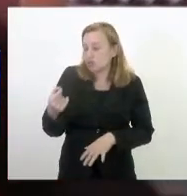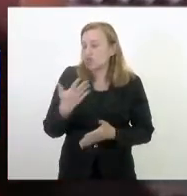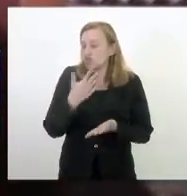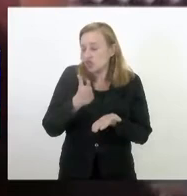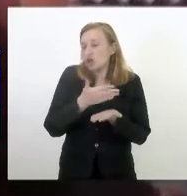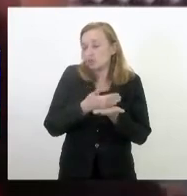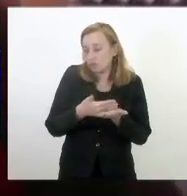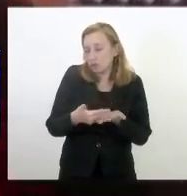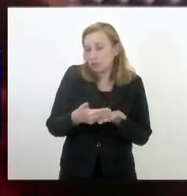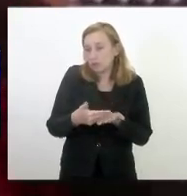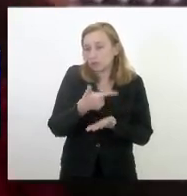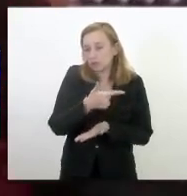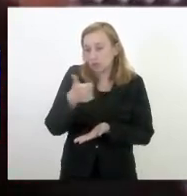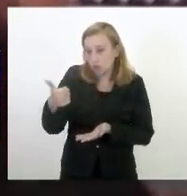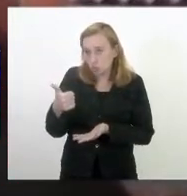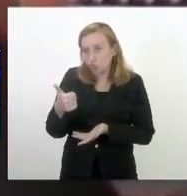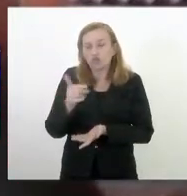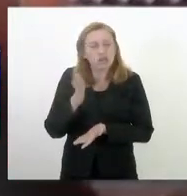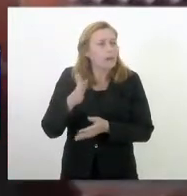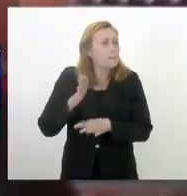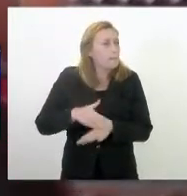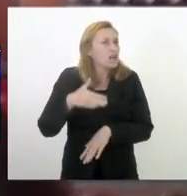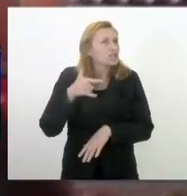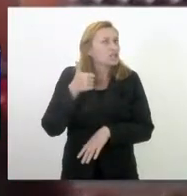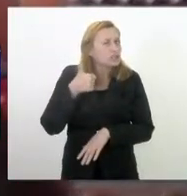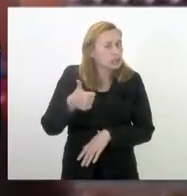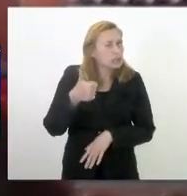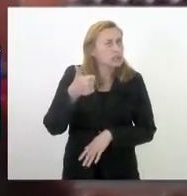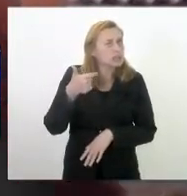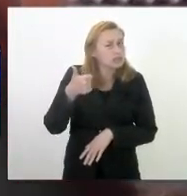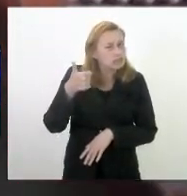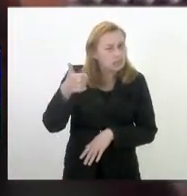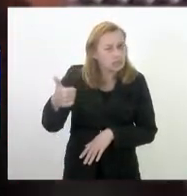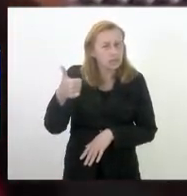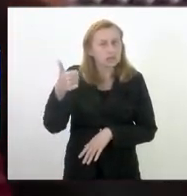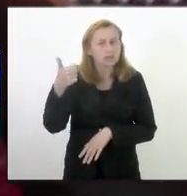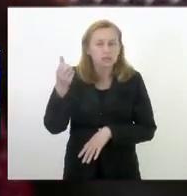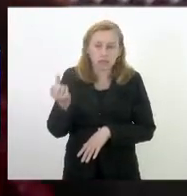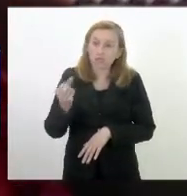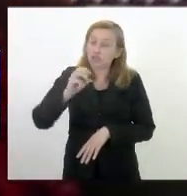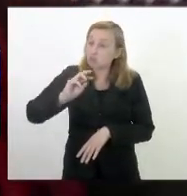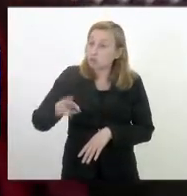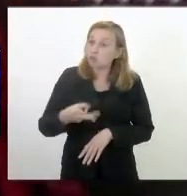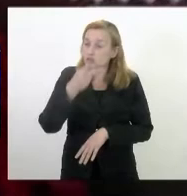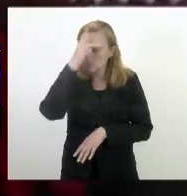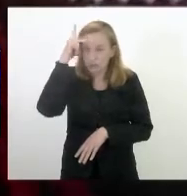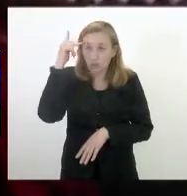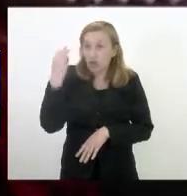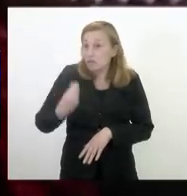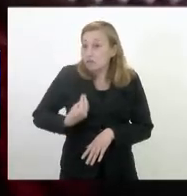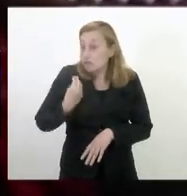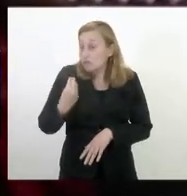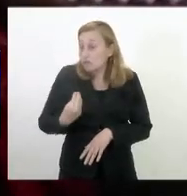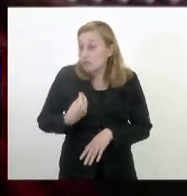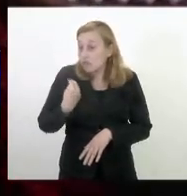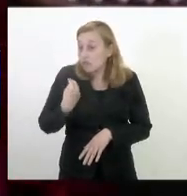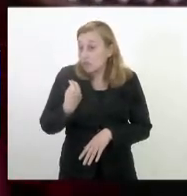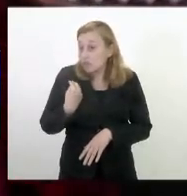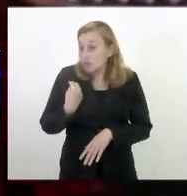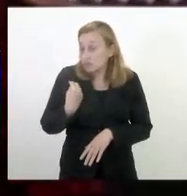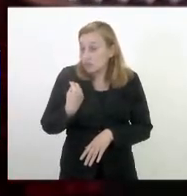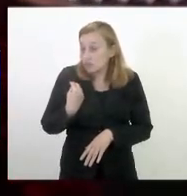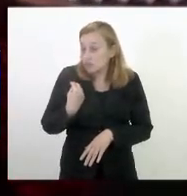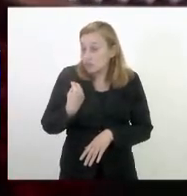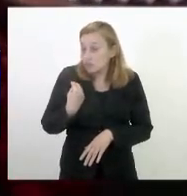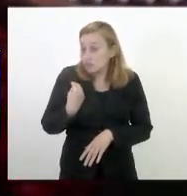de 2021, mais de 116 milhões de pessoas estavam convivendo com algum nível de